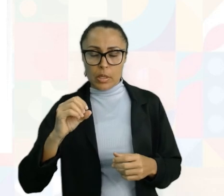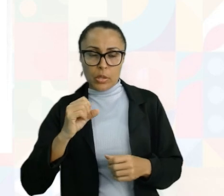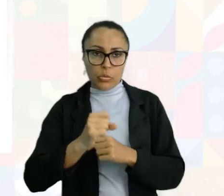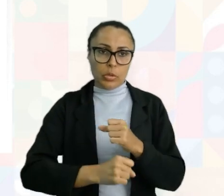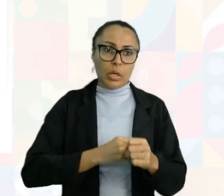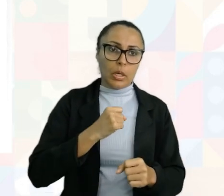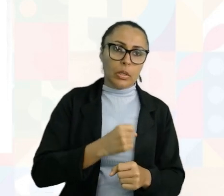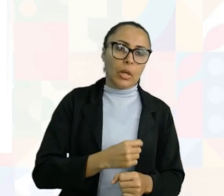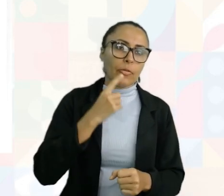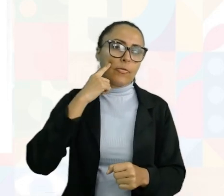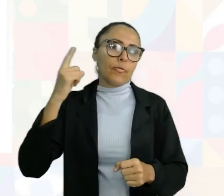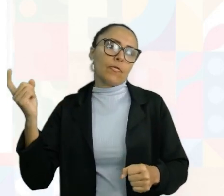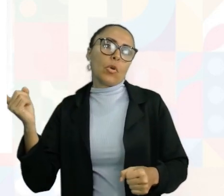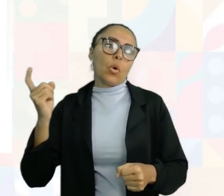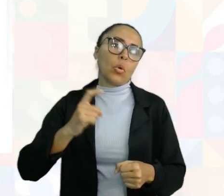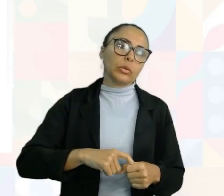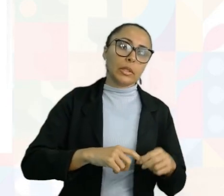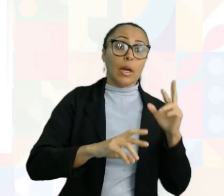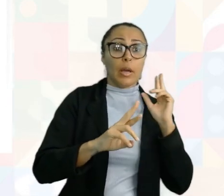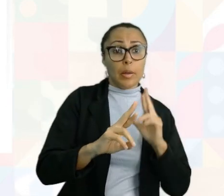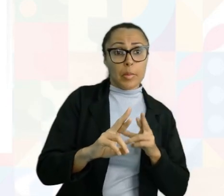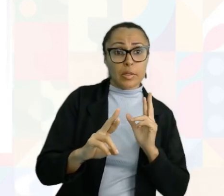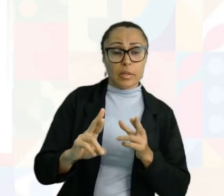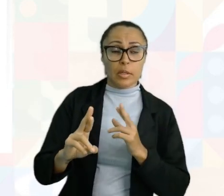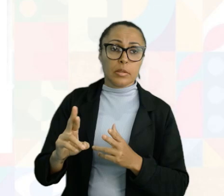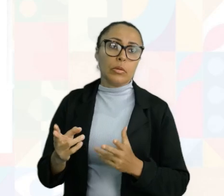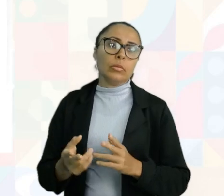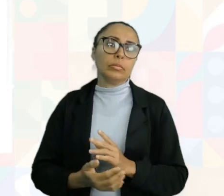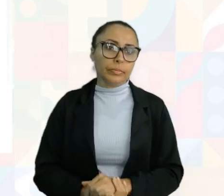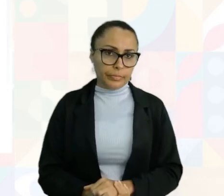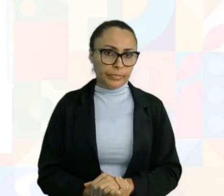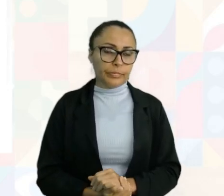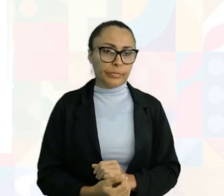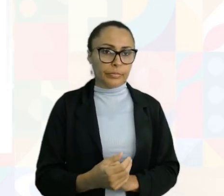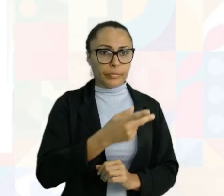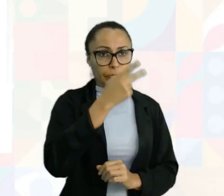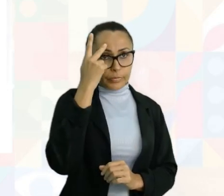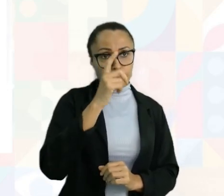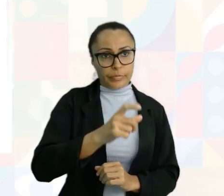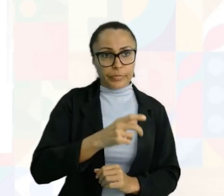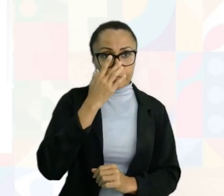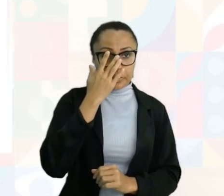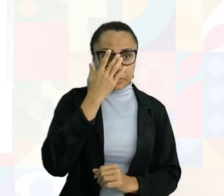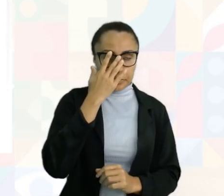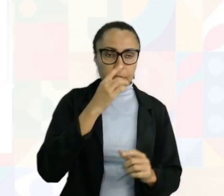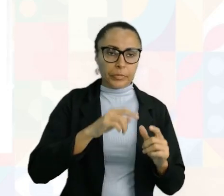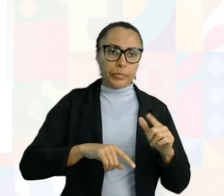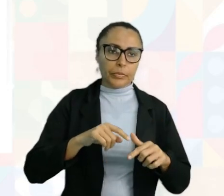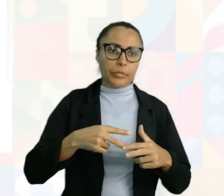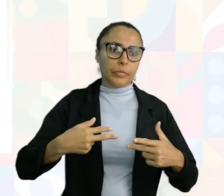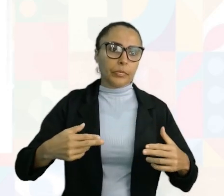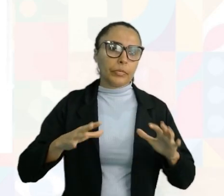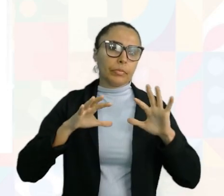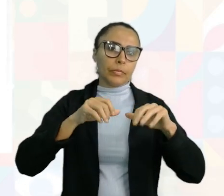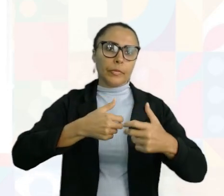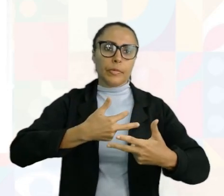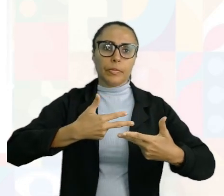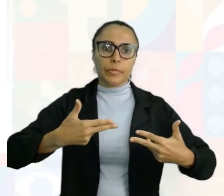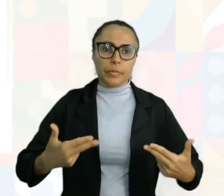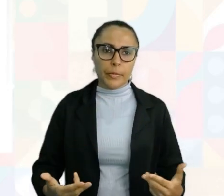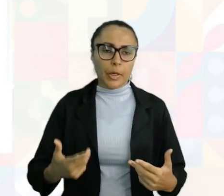a retomada da representação tridimensional das pessoas, dos objetos, dos animais e daquela coberta